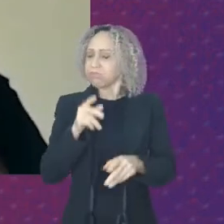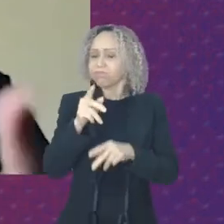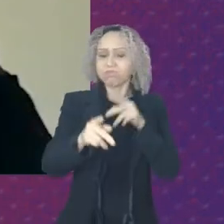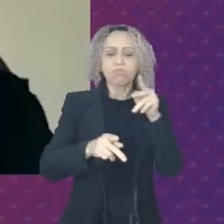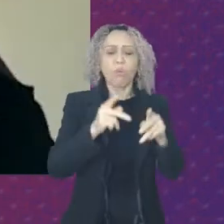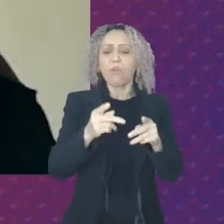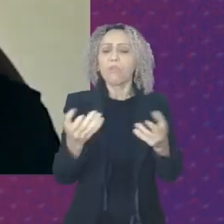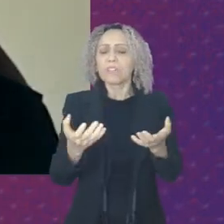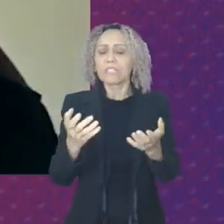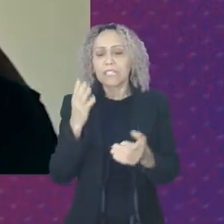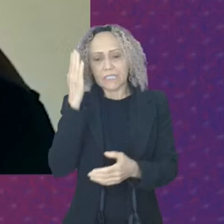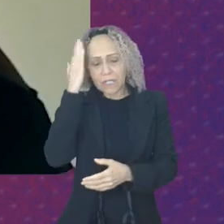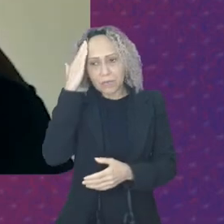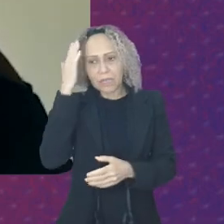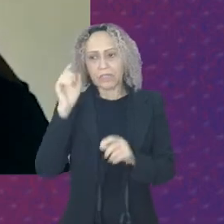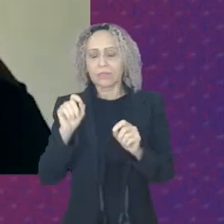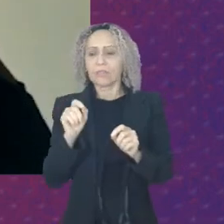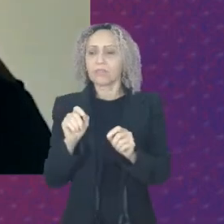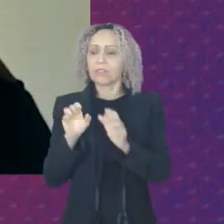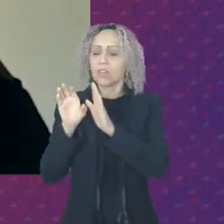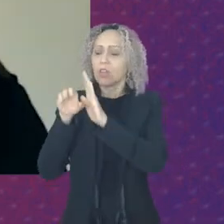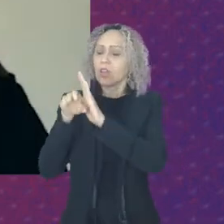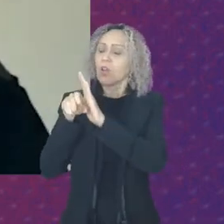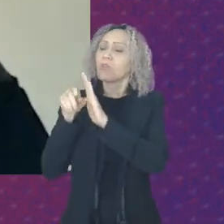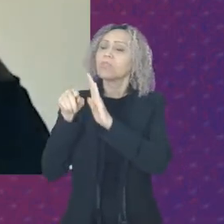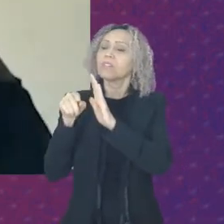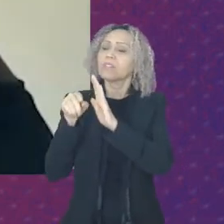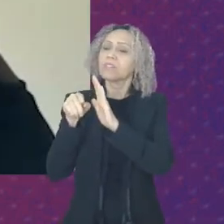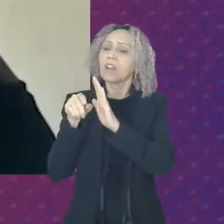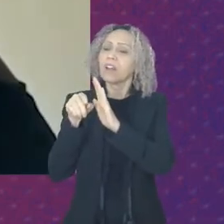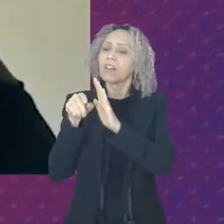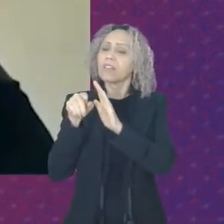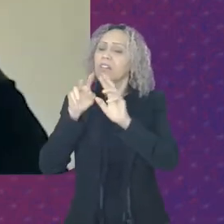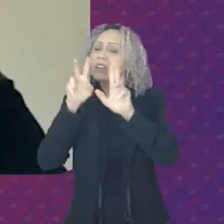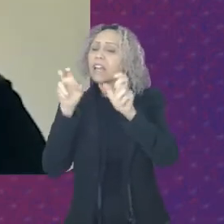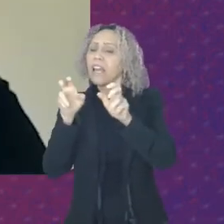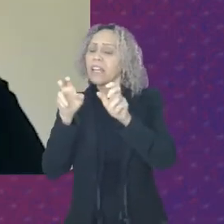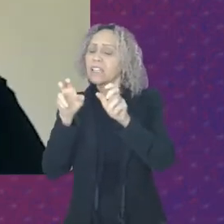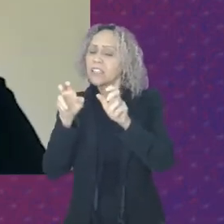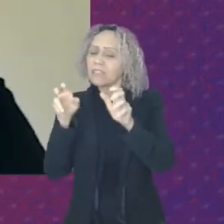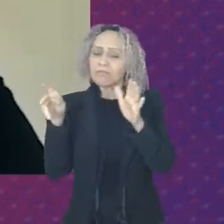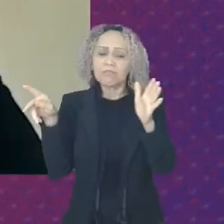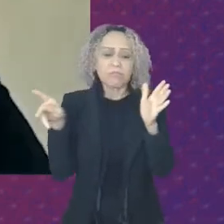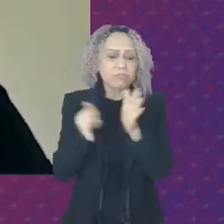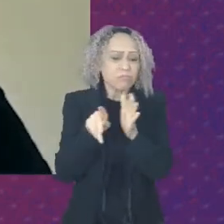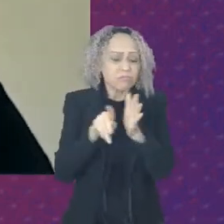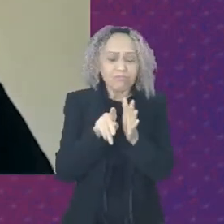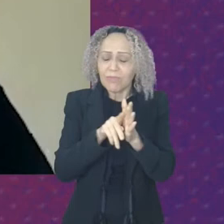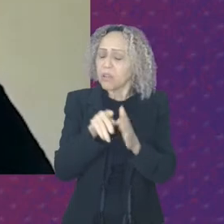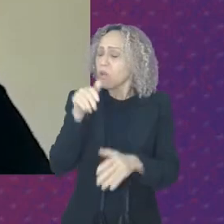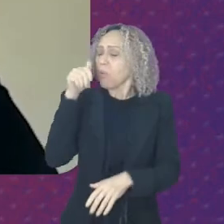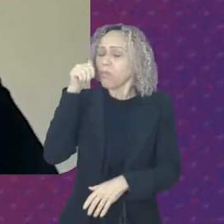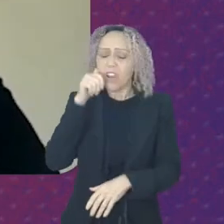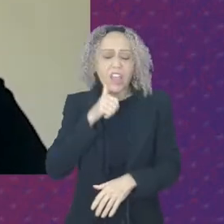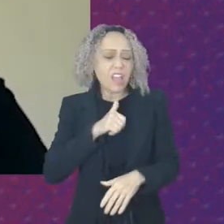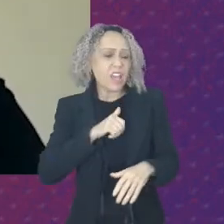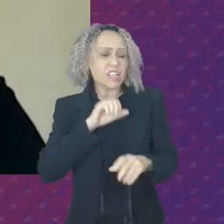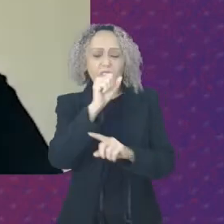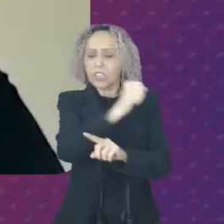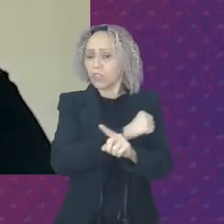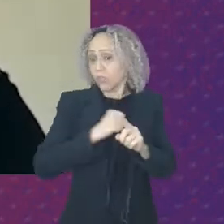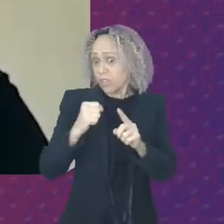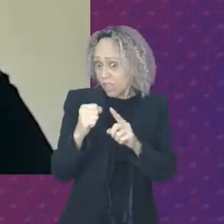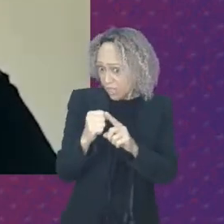você faz parte do seu discurso e que é de interesse público, que é de interesse de todas as mulheres, de toda a nossa